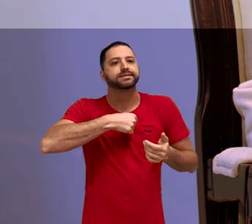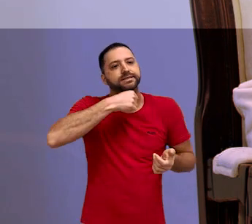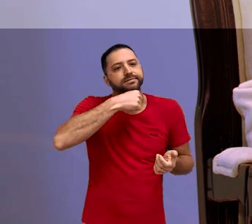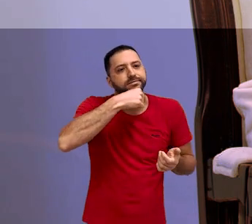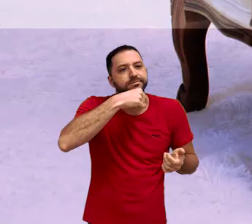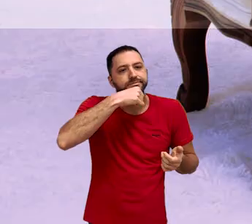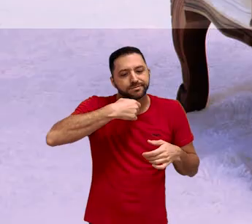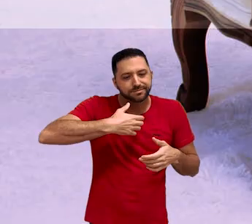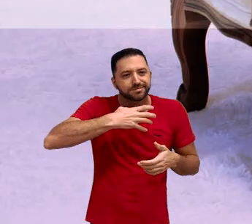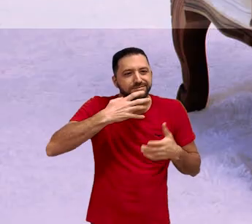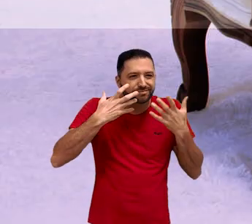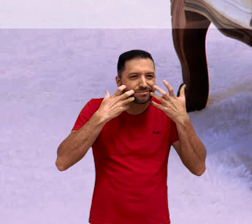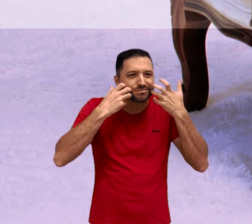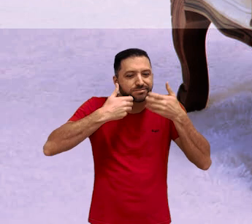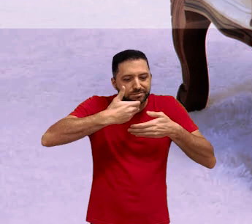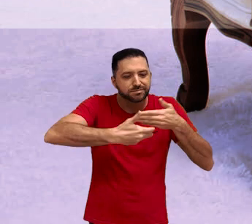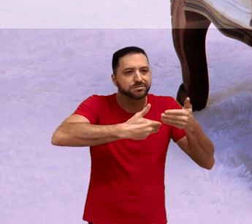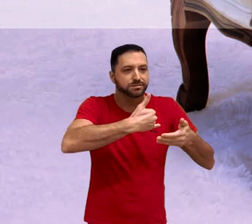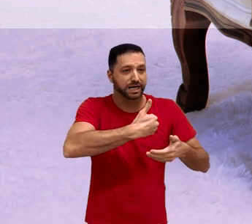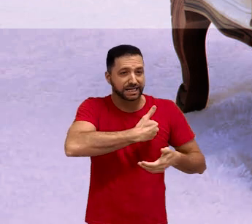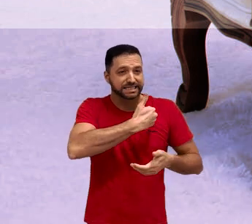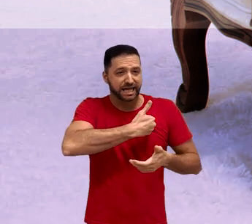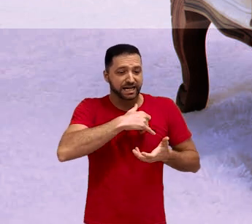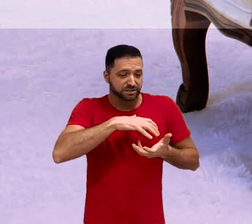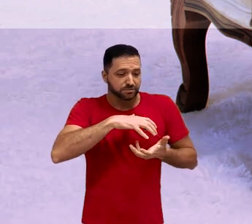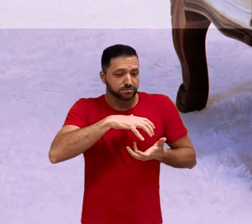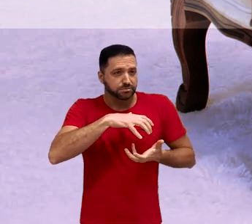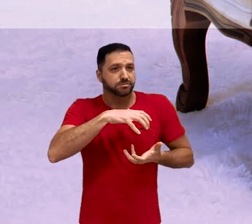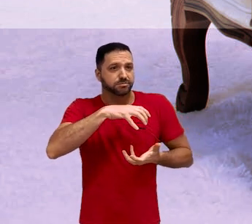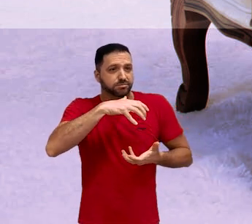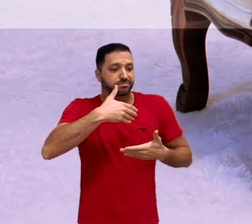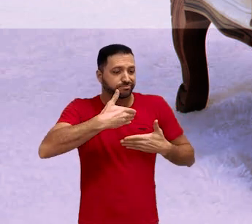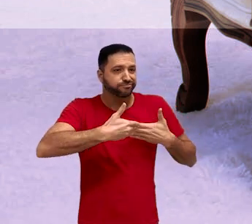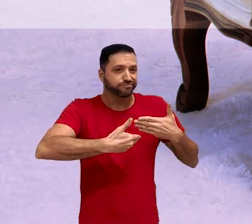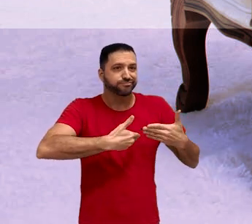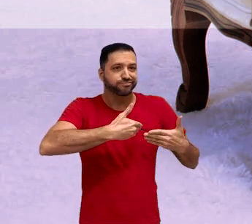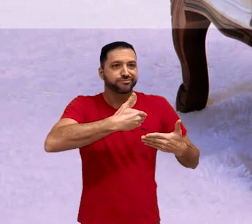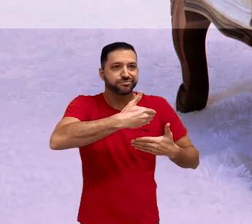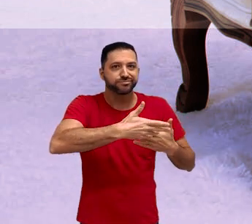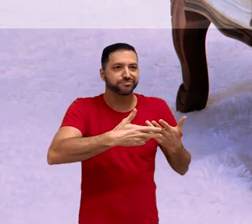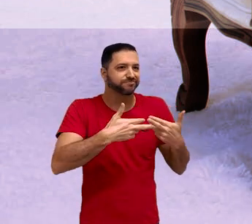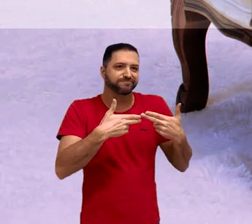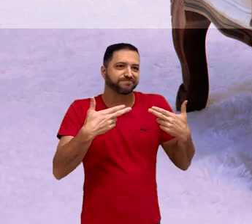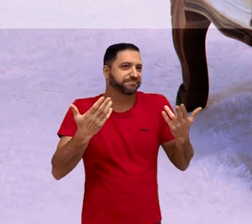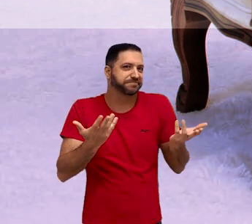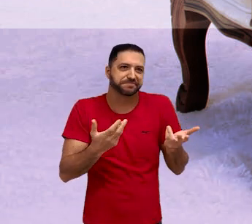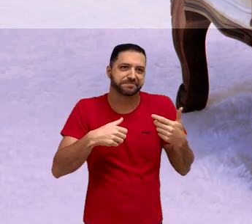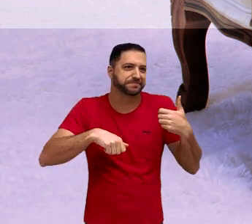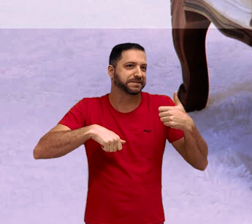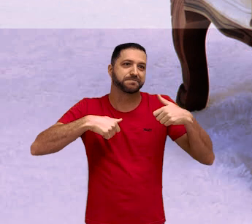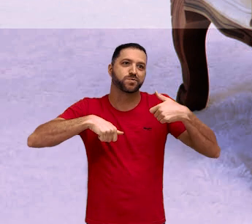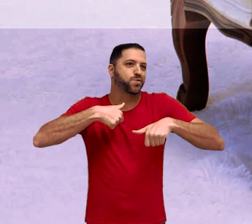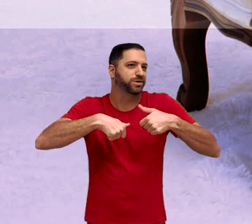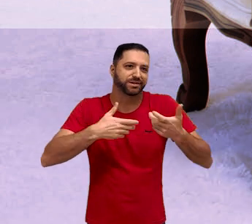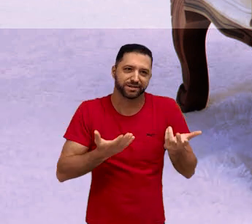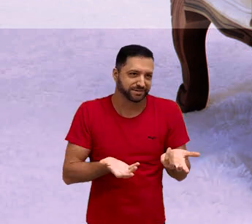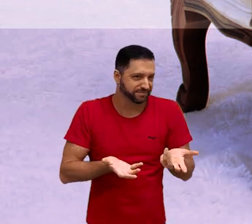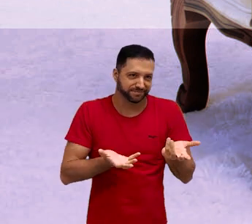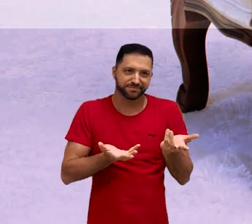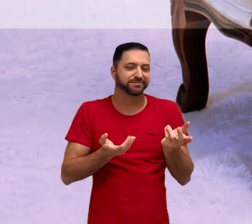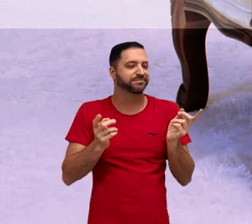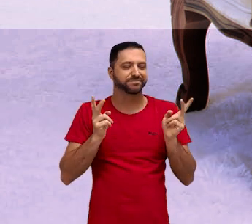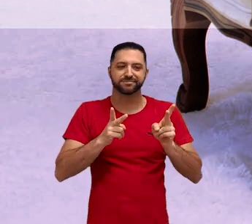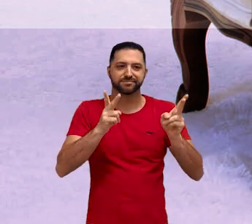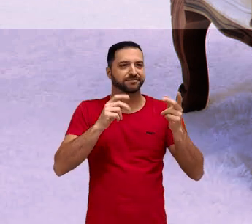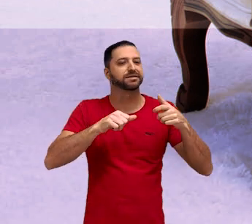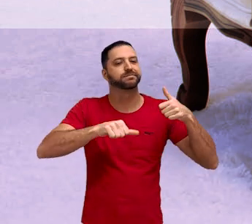envelhecimento. Quanto mais a idade, o corpo está mais gasto, é normal uma maior incidência de câncer. Falando do câncer de